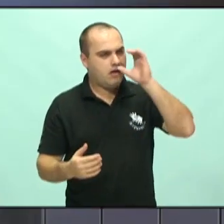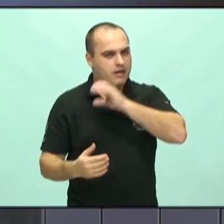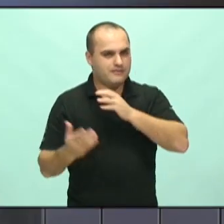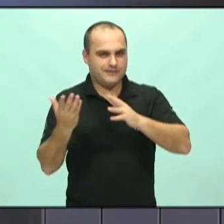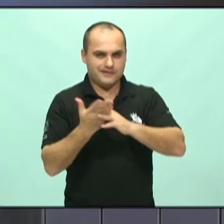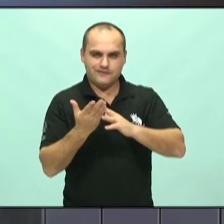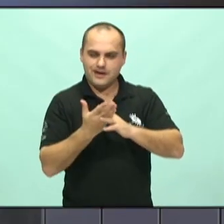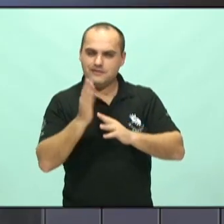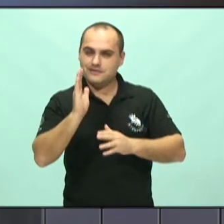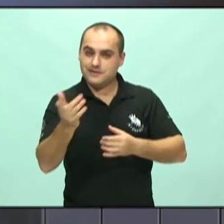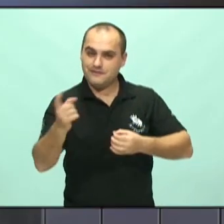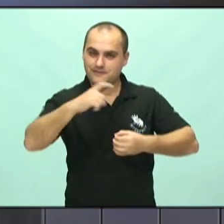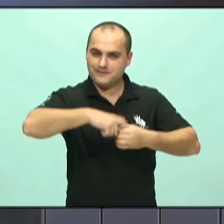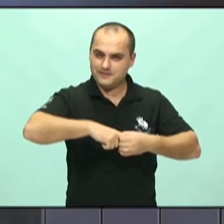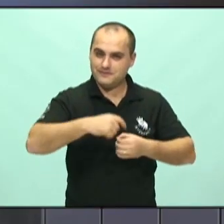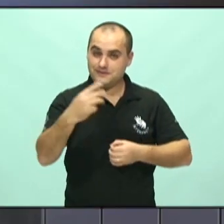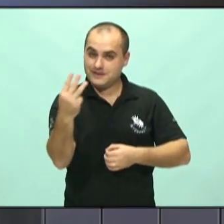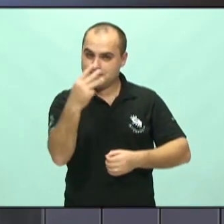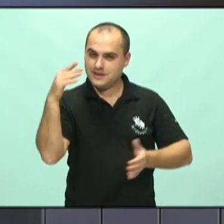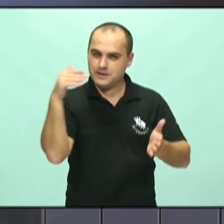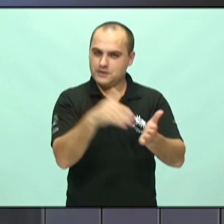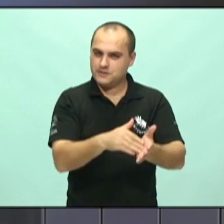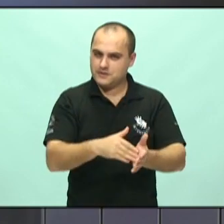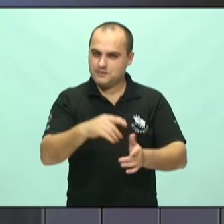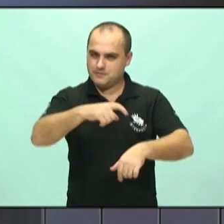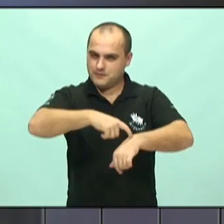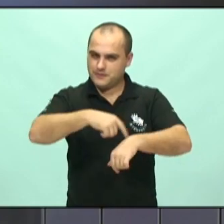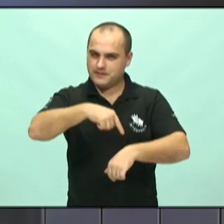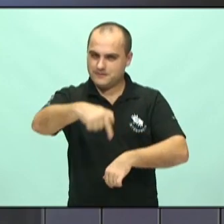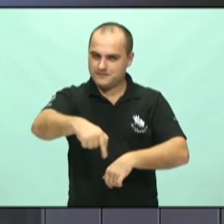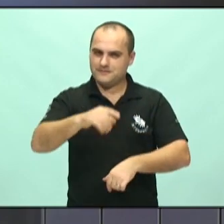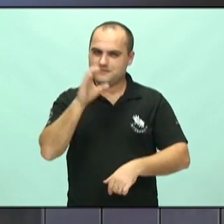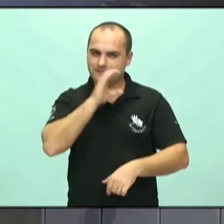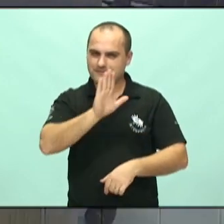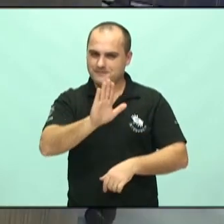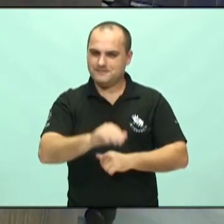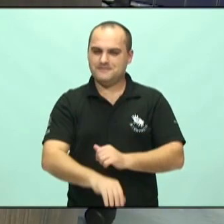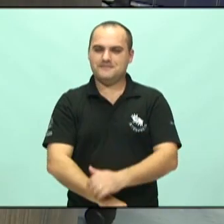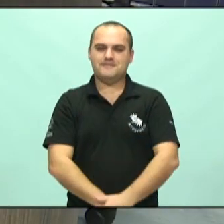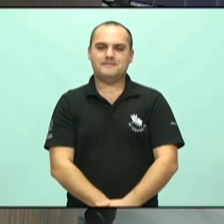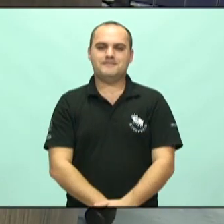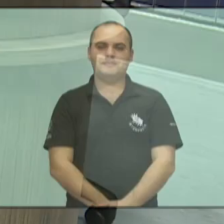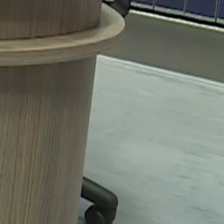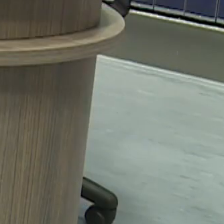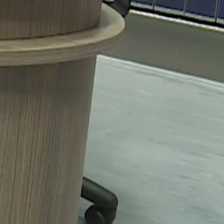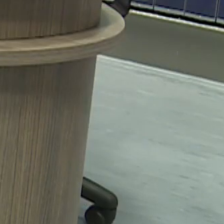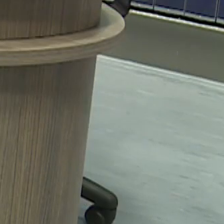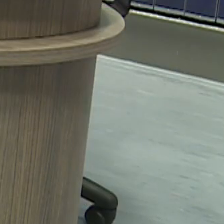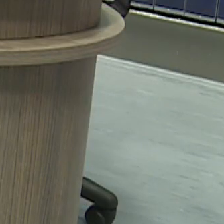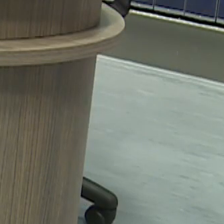já voltamos com o terceiro e último bloco do Câmara Aberta. Até já!